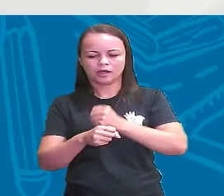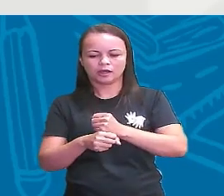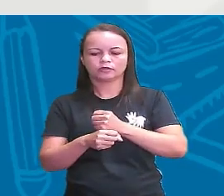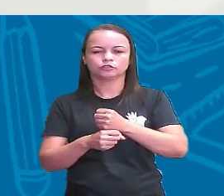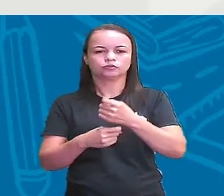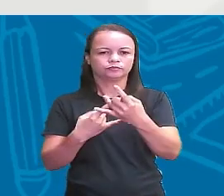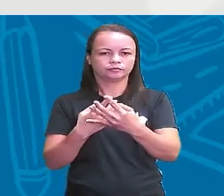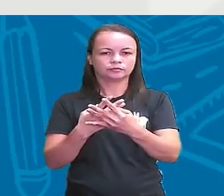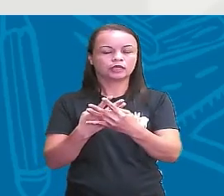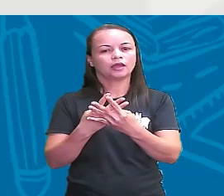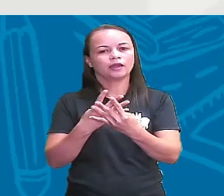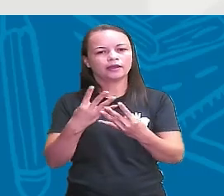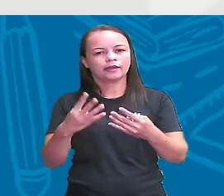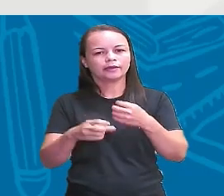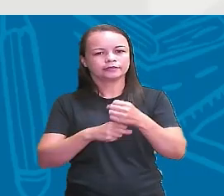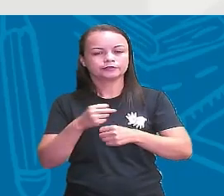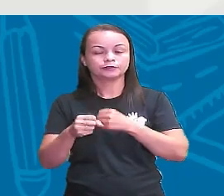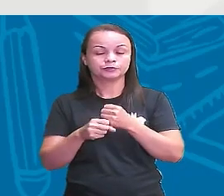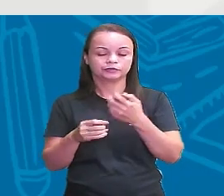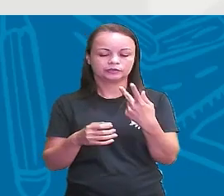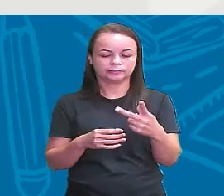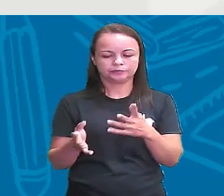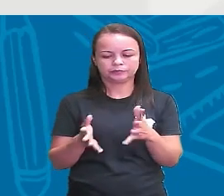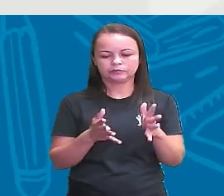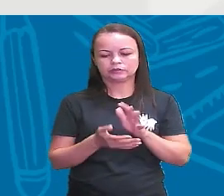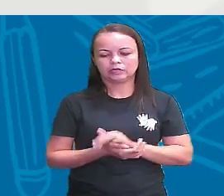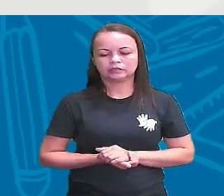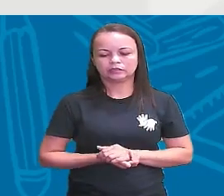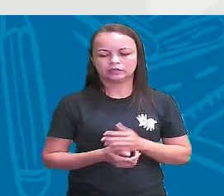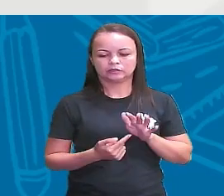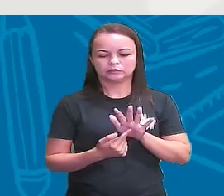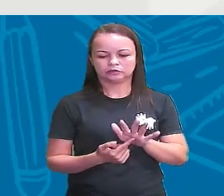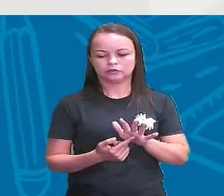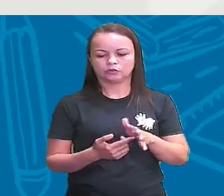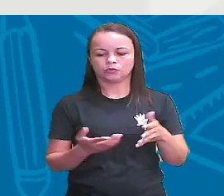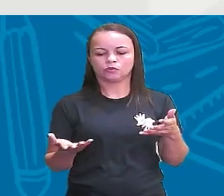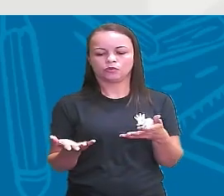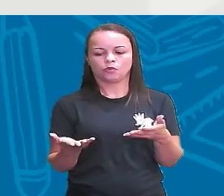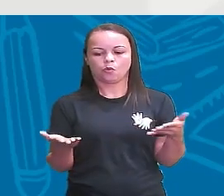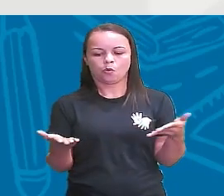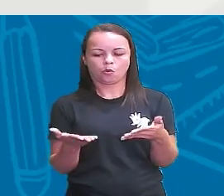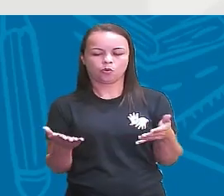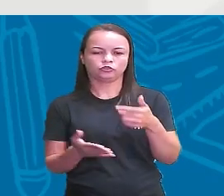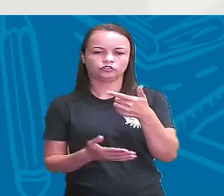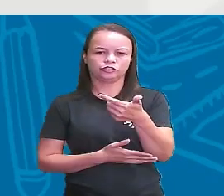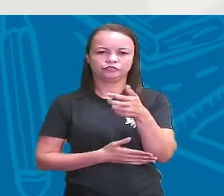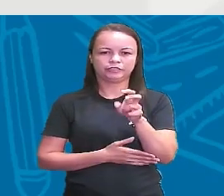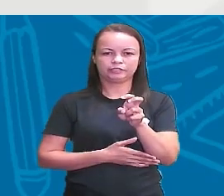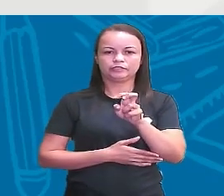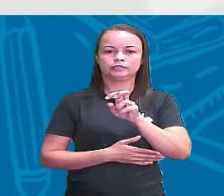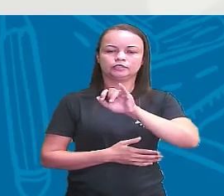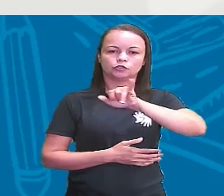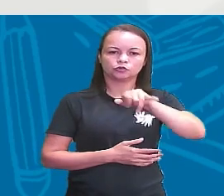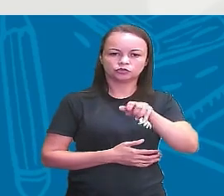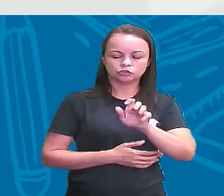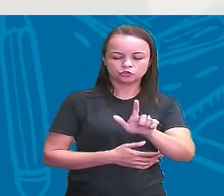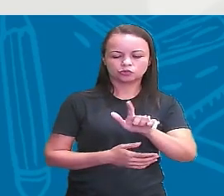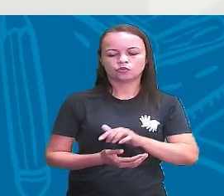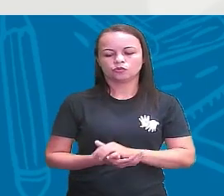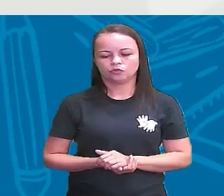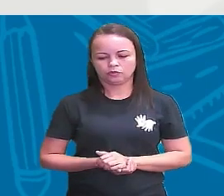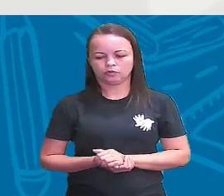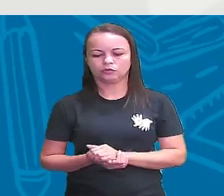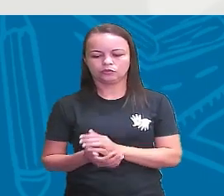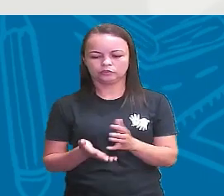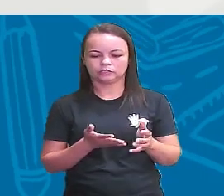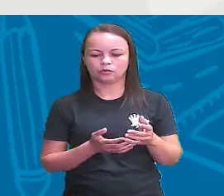verbo estar. Hoy estamos a 25 de julio, estamos a viernes,